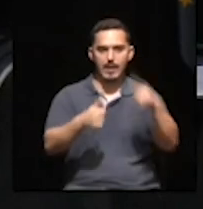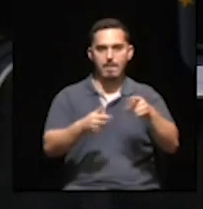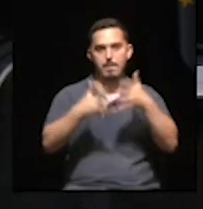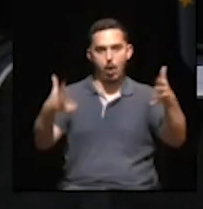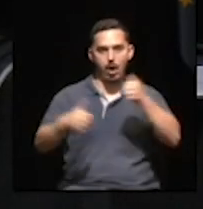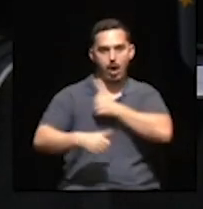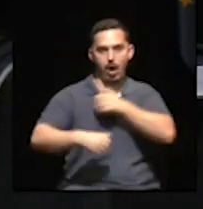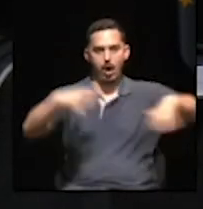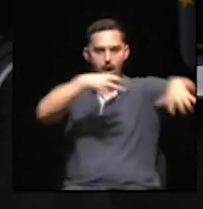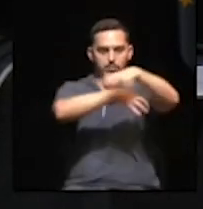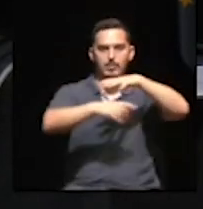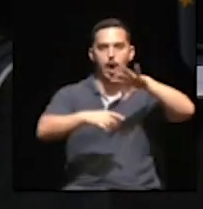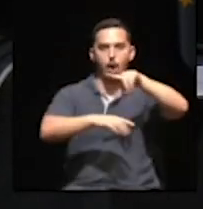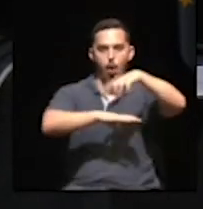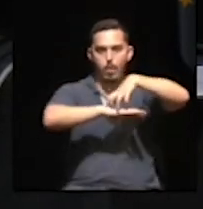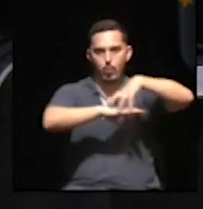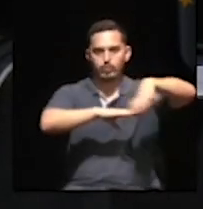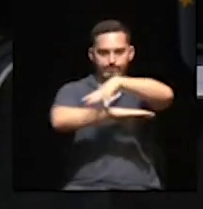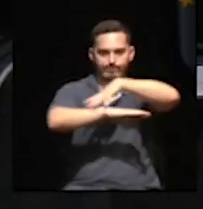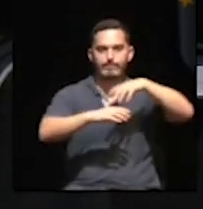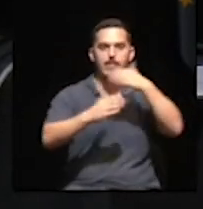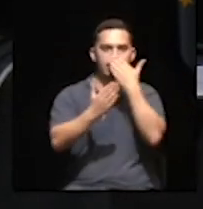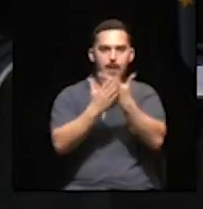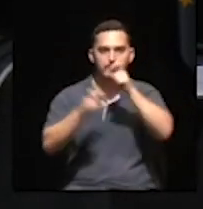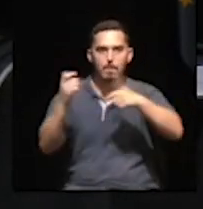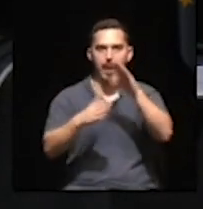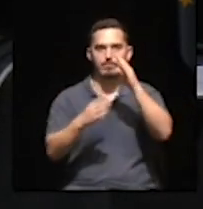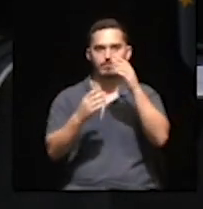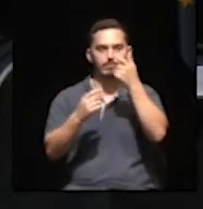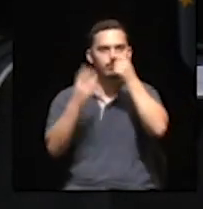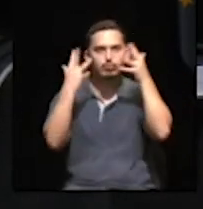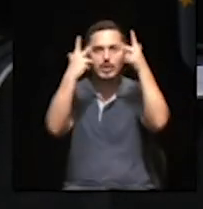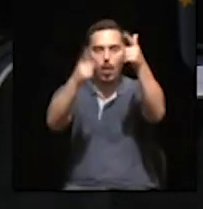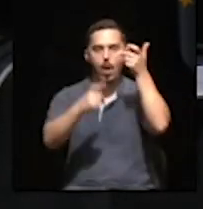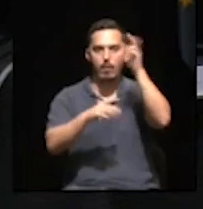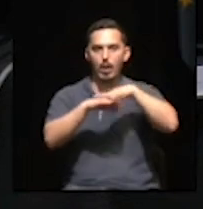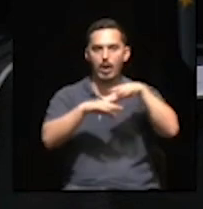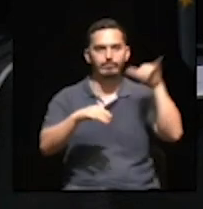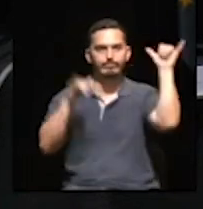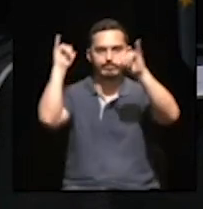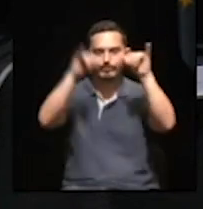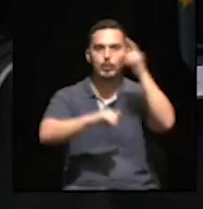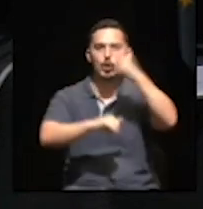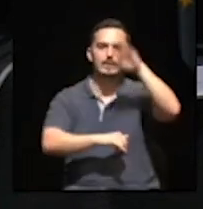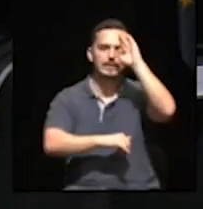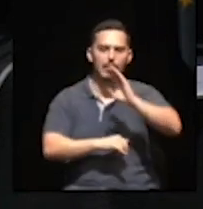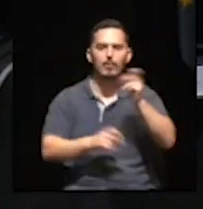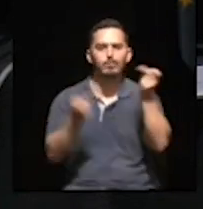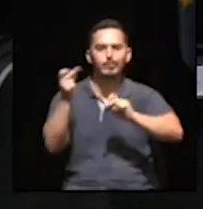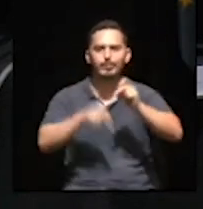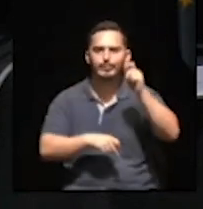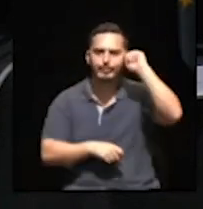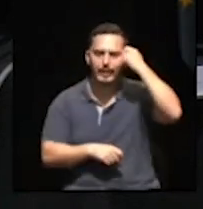Urbana À Volta do aeroporto expondo assim mais pessoas à poluição do ar provocada pelo tráfico aéreo como sab as consequências